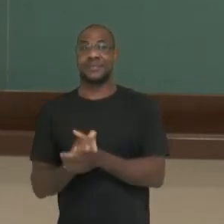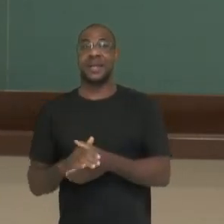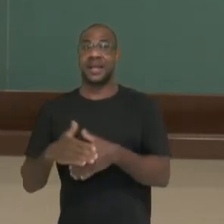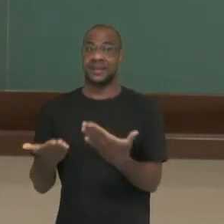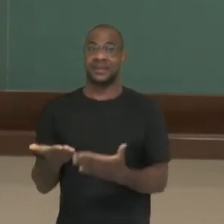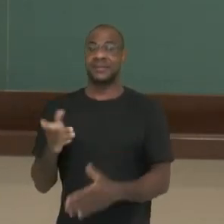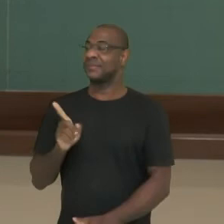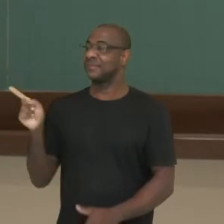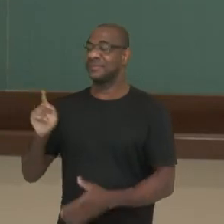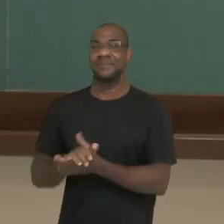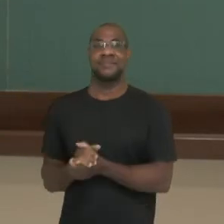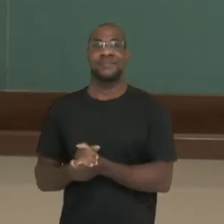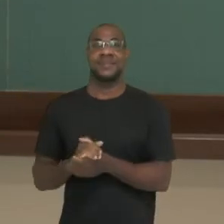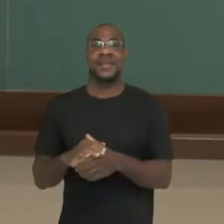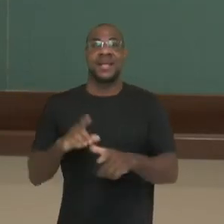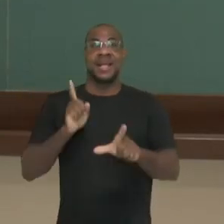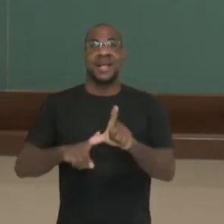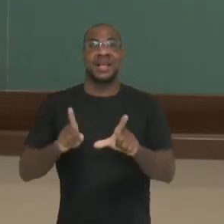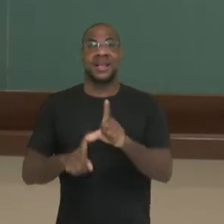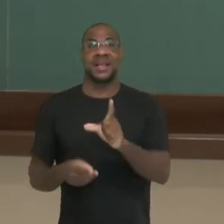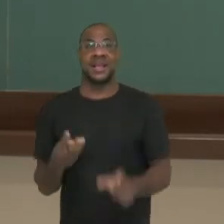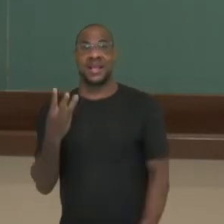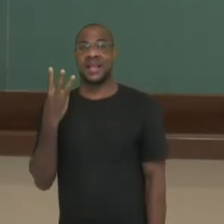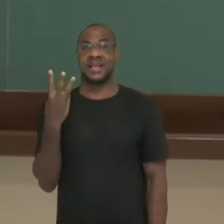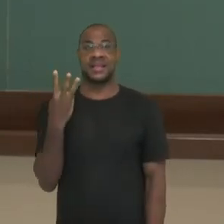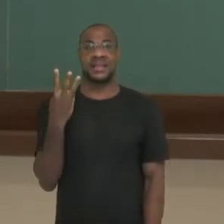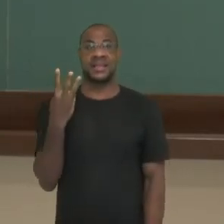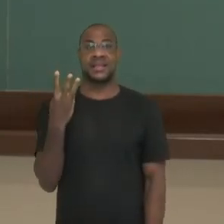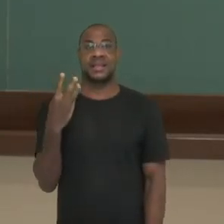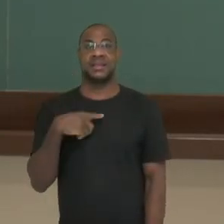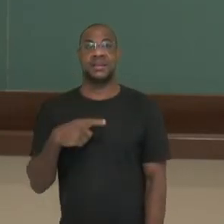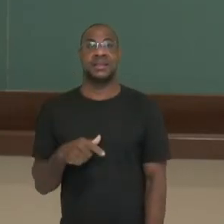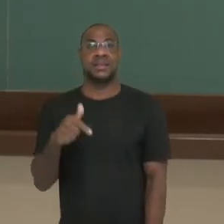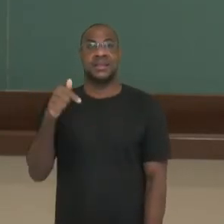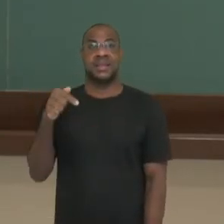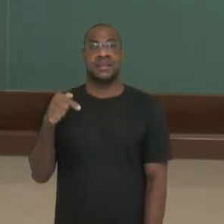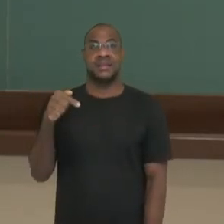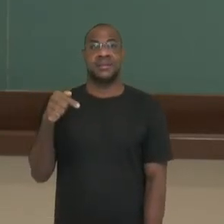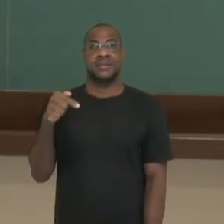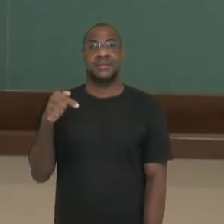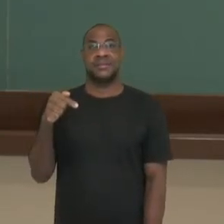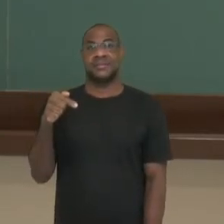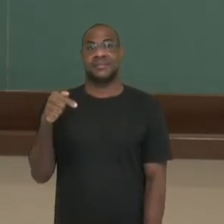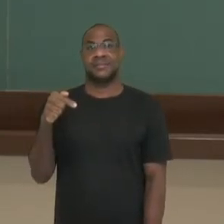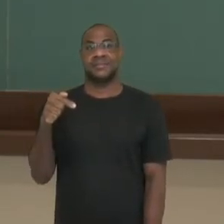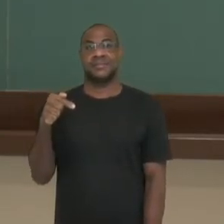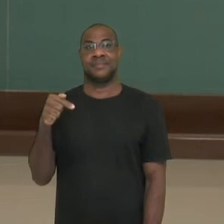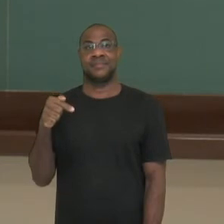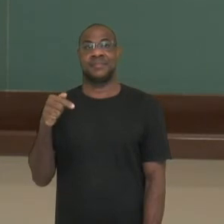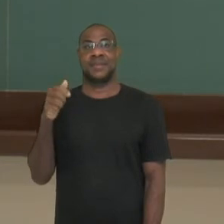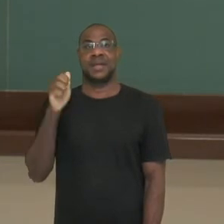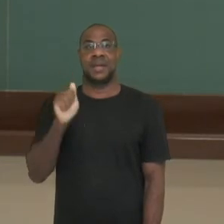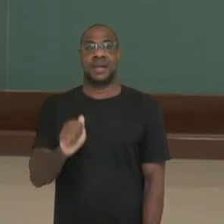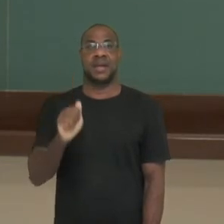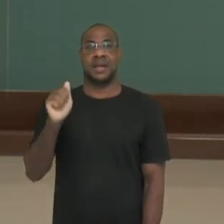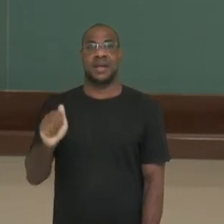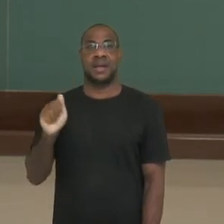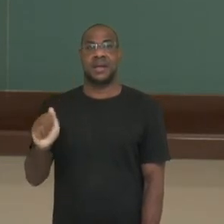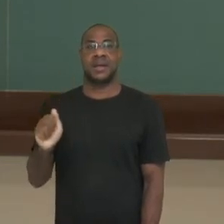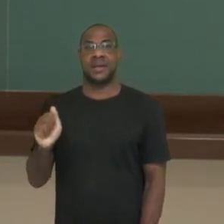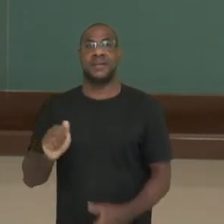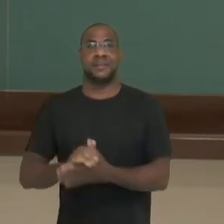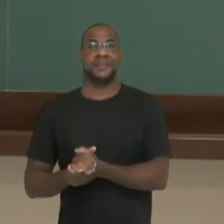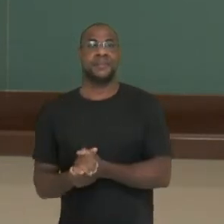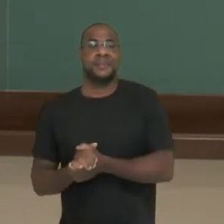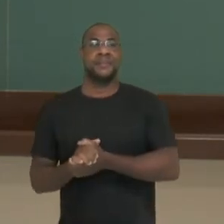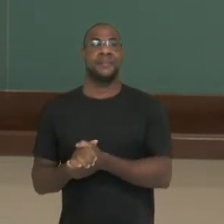caso, há 3 letras de A num total de 7. Confere, ó. A e mais o outro A